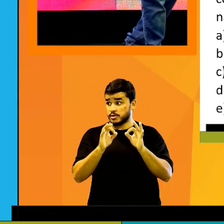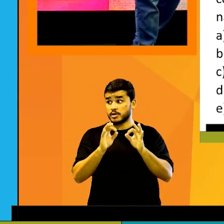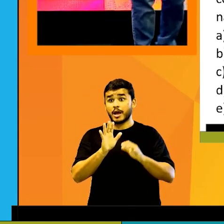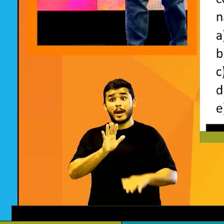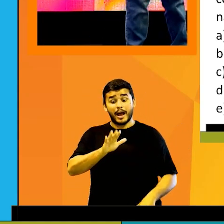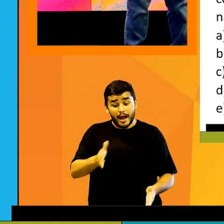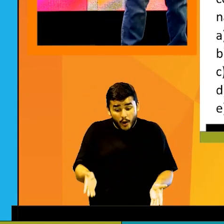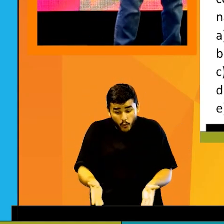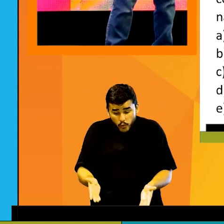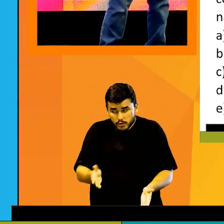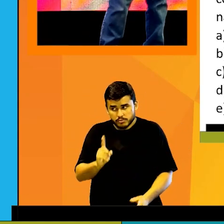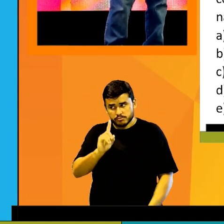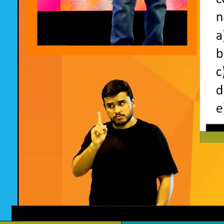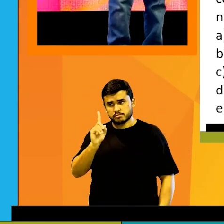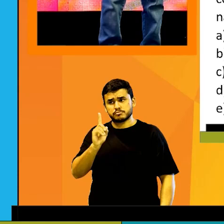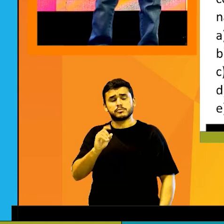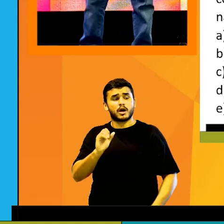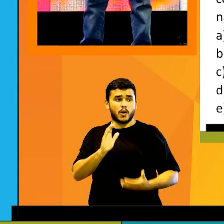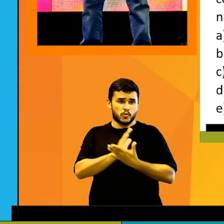Porém,